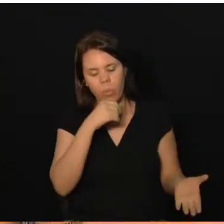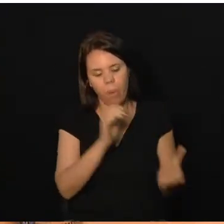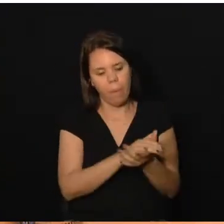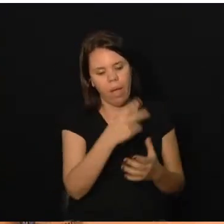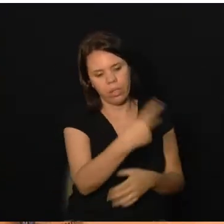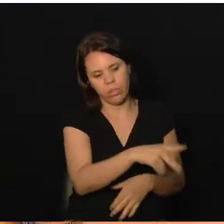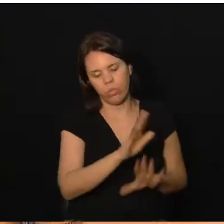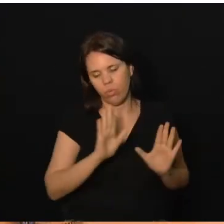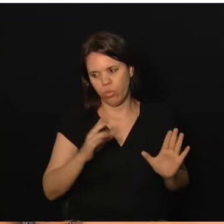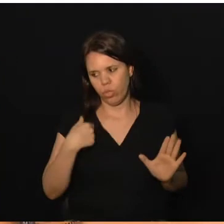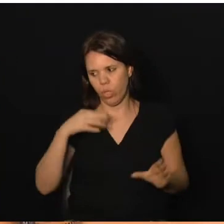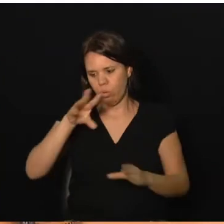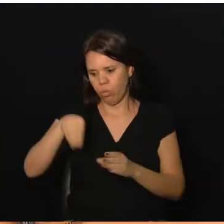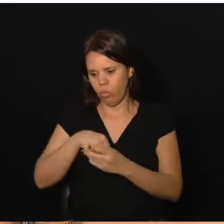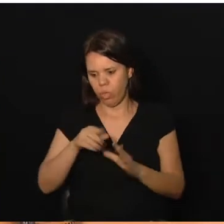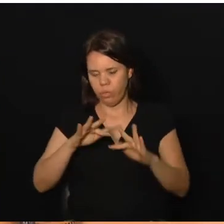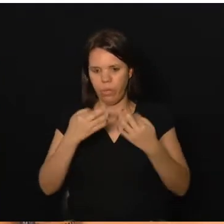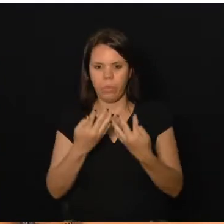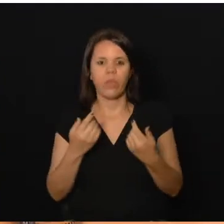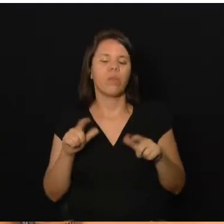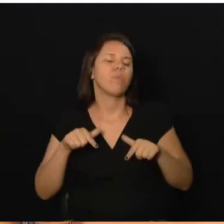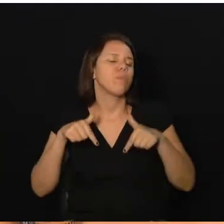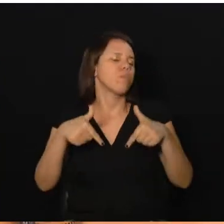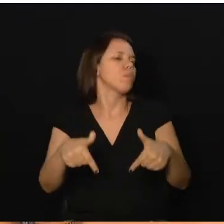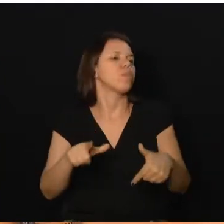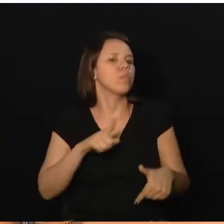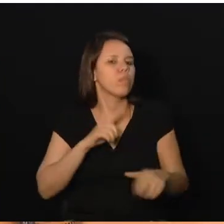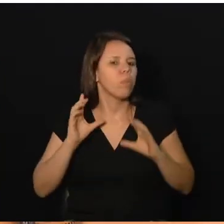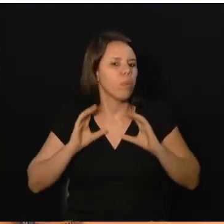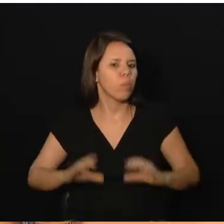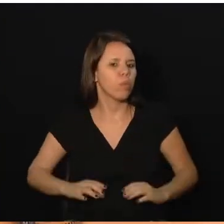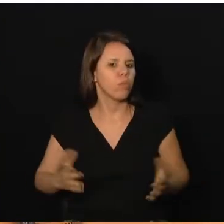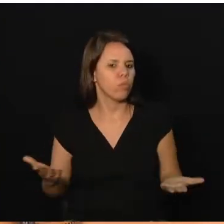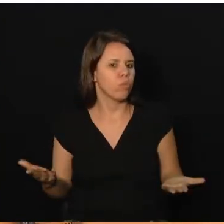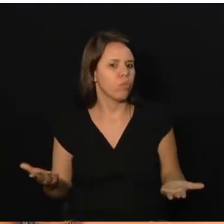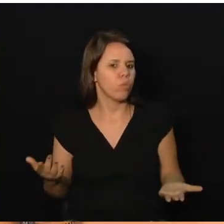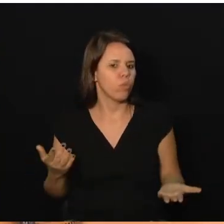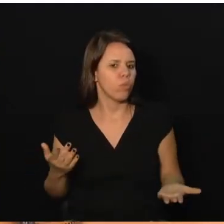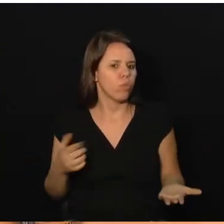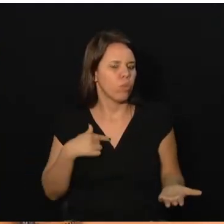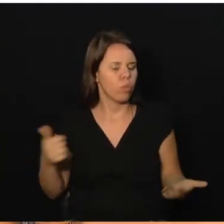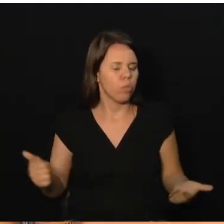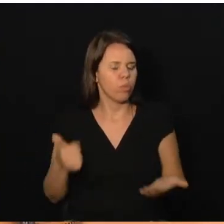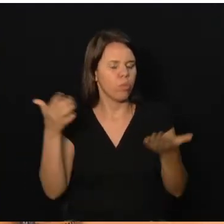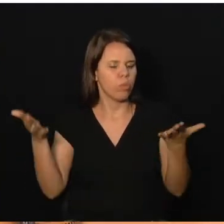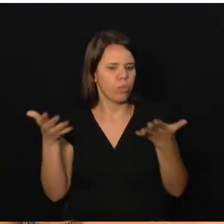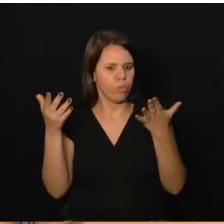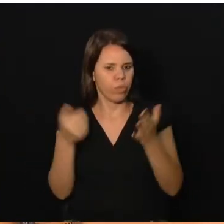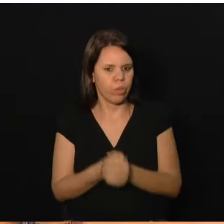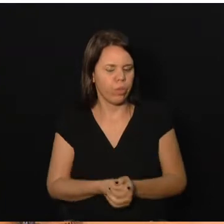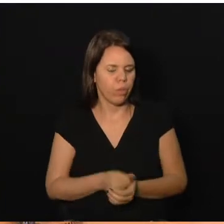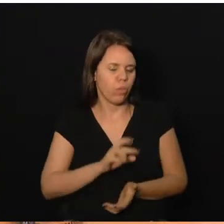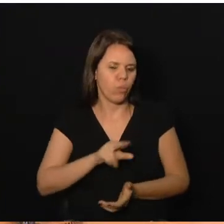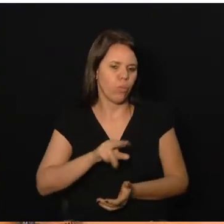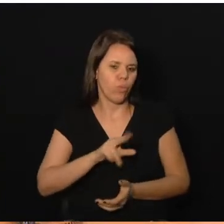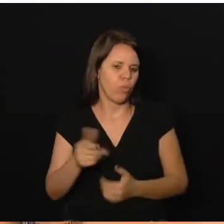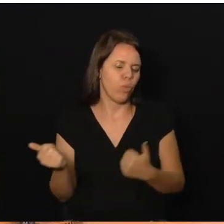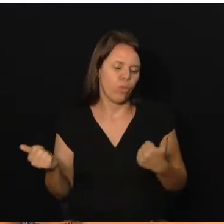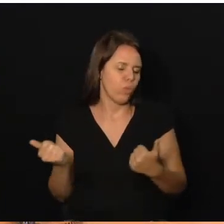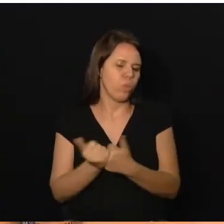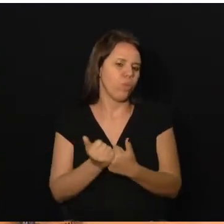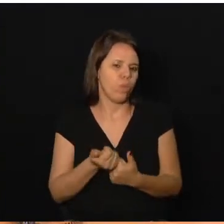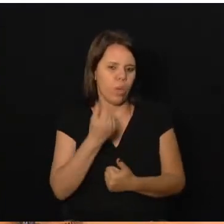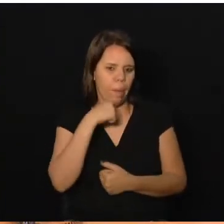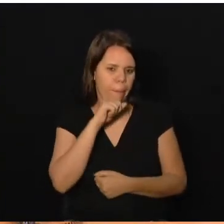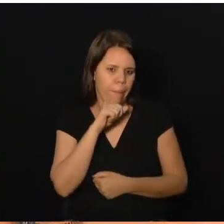nessa família, eu preciso ter um posicionamento. E que esse posicionamento seja positivo. Não é que vai substituir a mãe, por